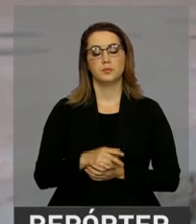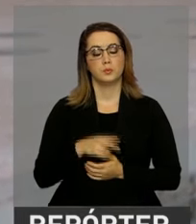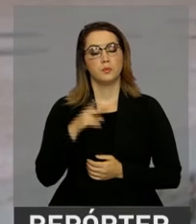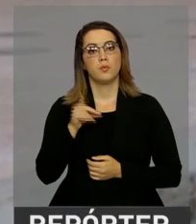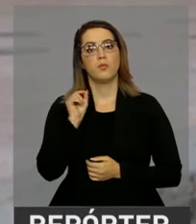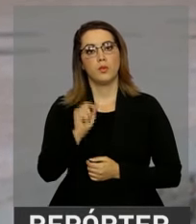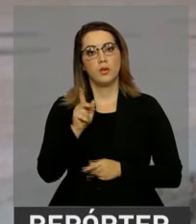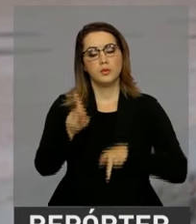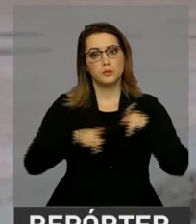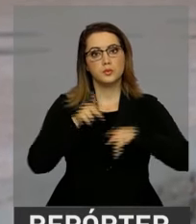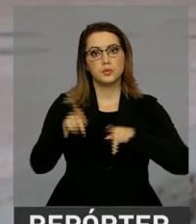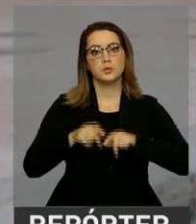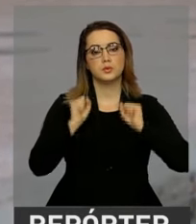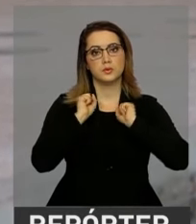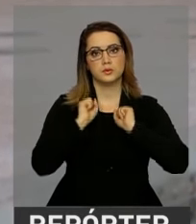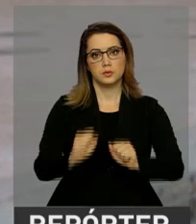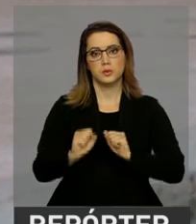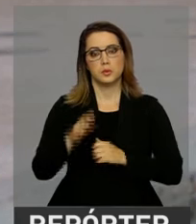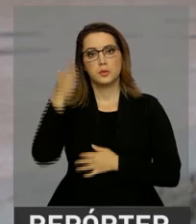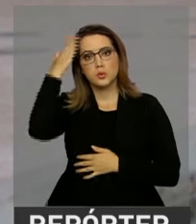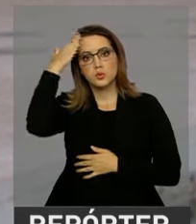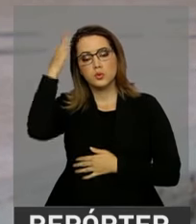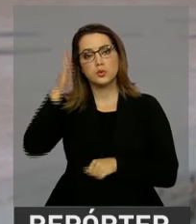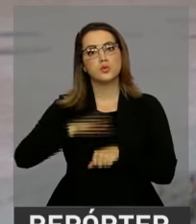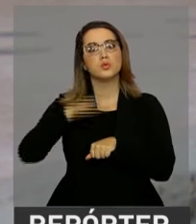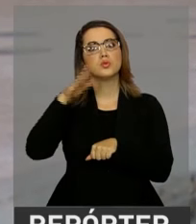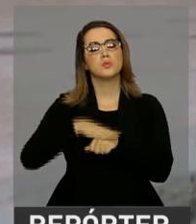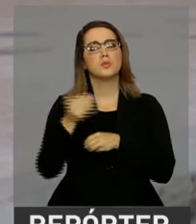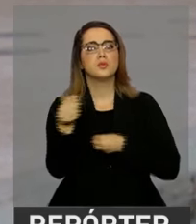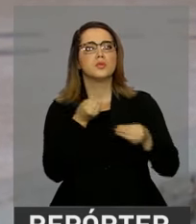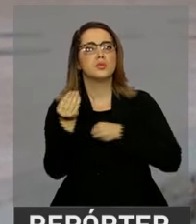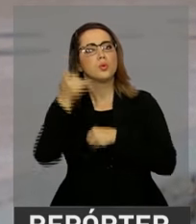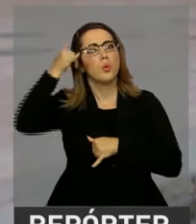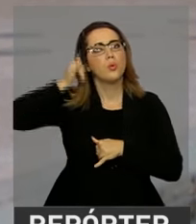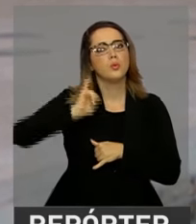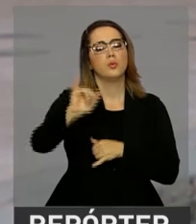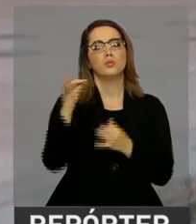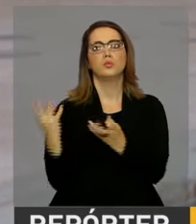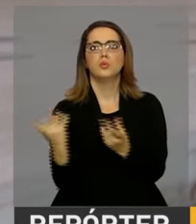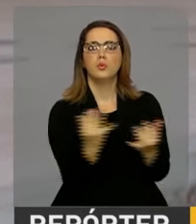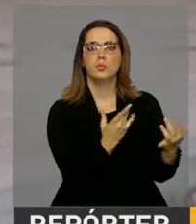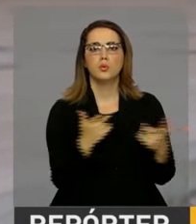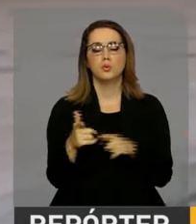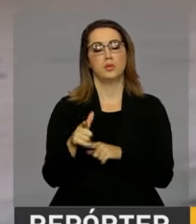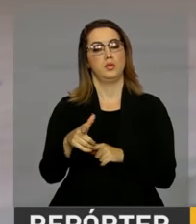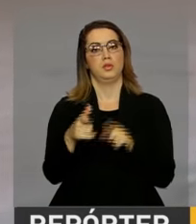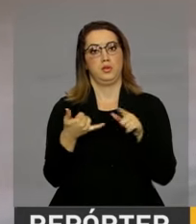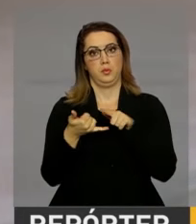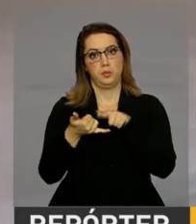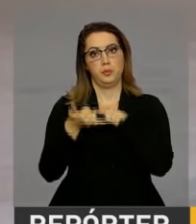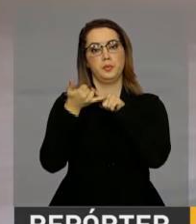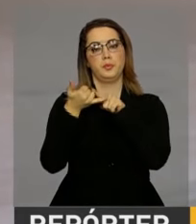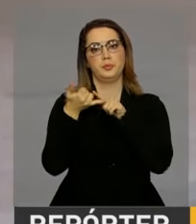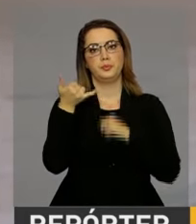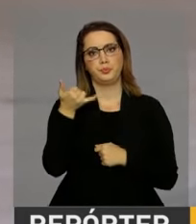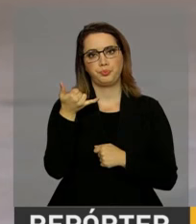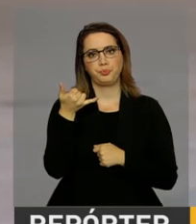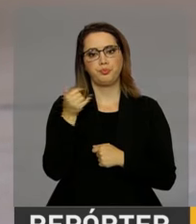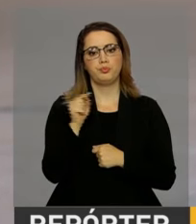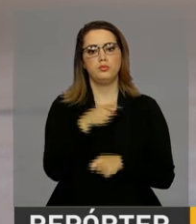Renata, a população pode obter informações sobre prevenção e combate às queimadas pela linha verde, que é o